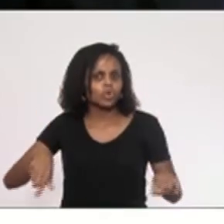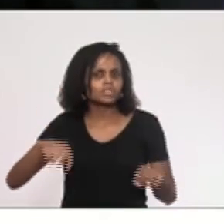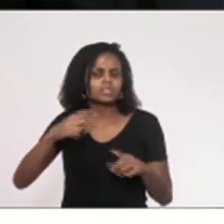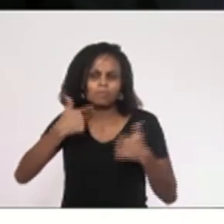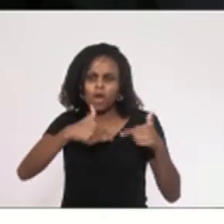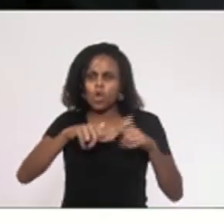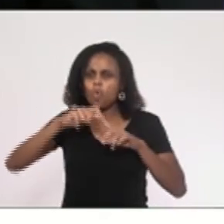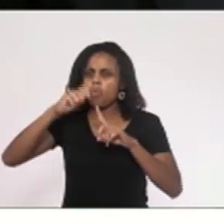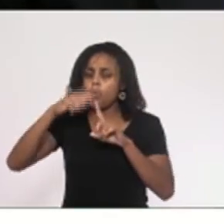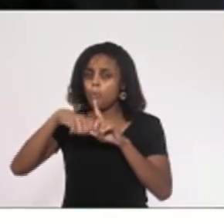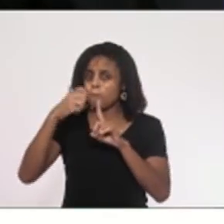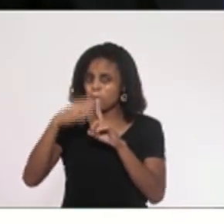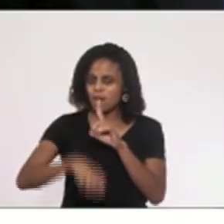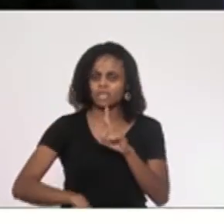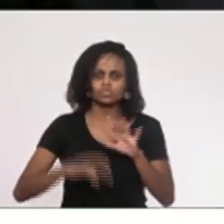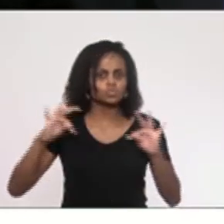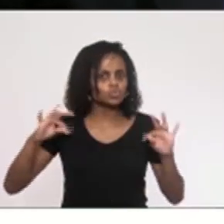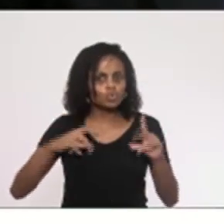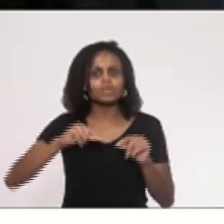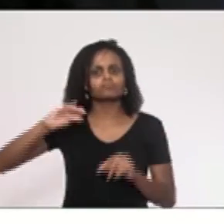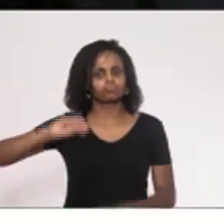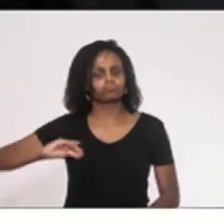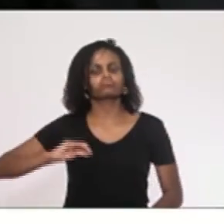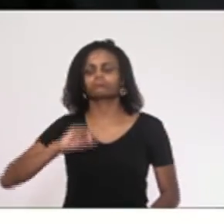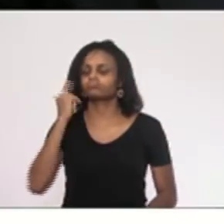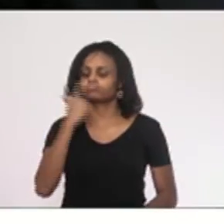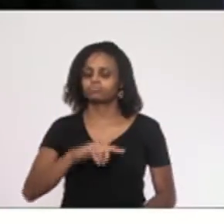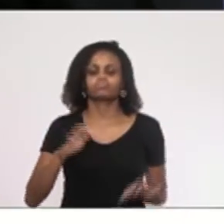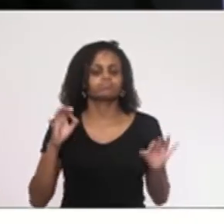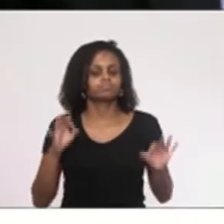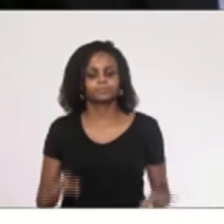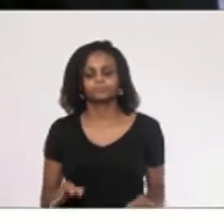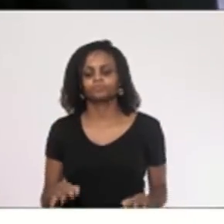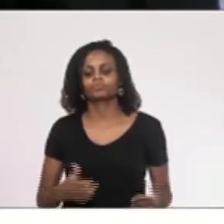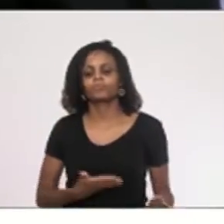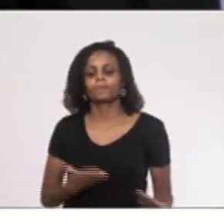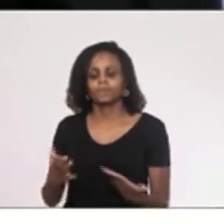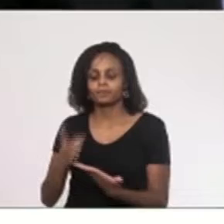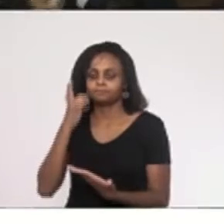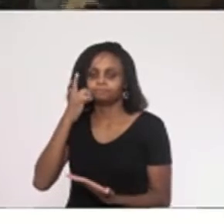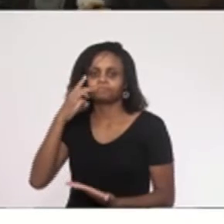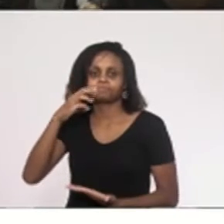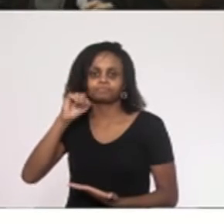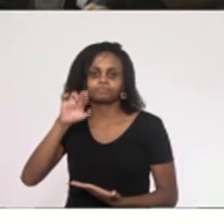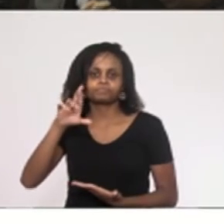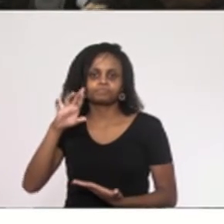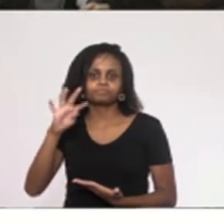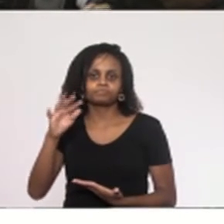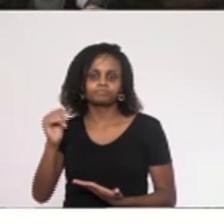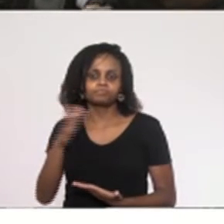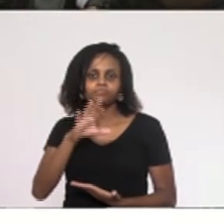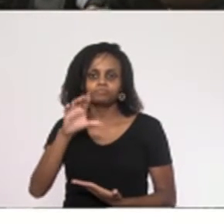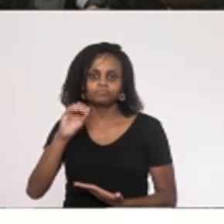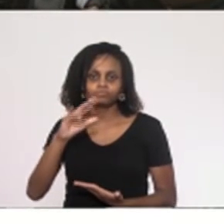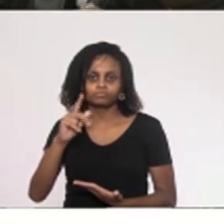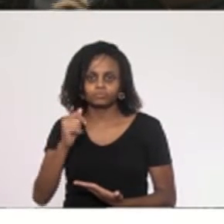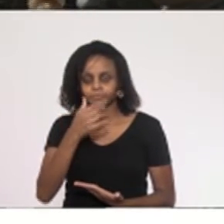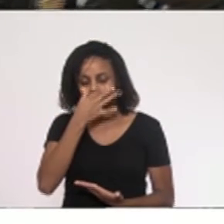tem direito ao pagamento do salário dele. Para discutir, deputada Marta Rocha.